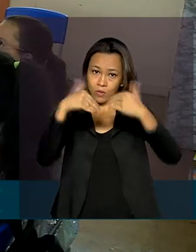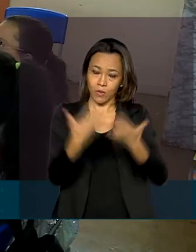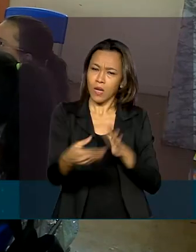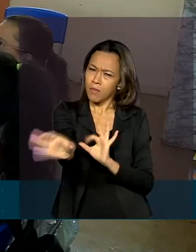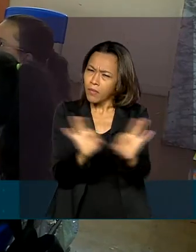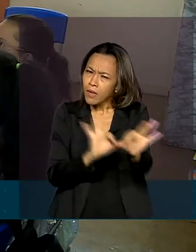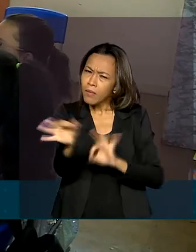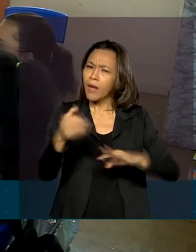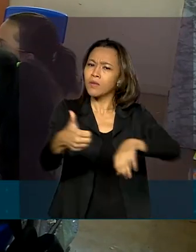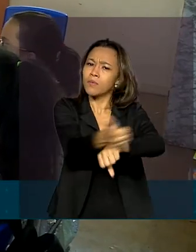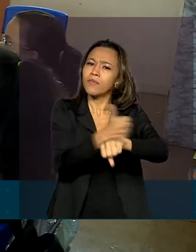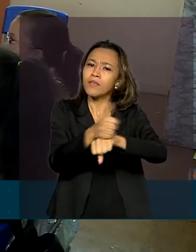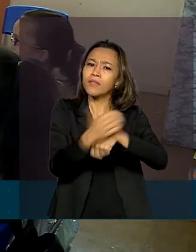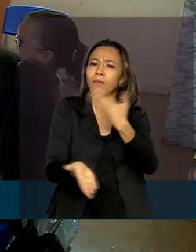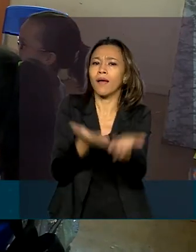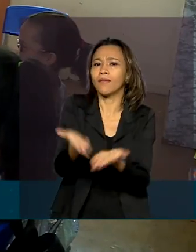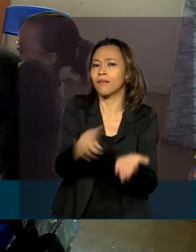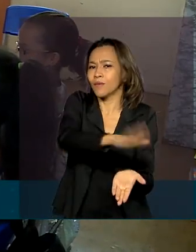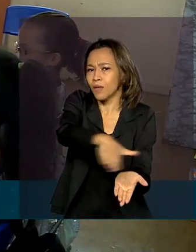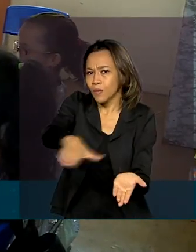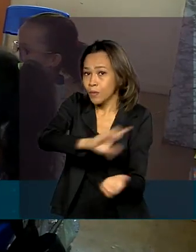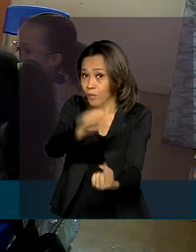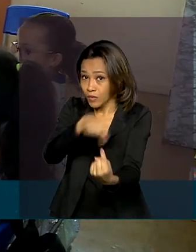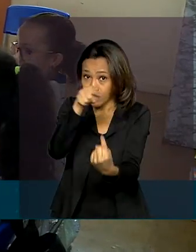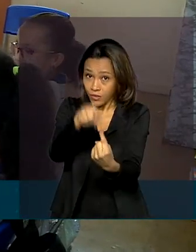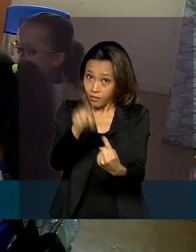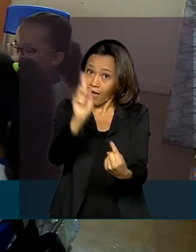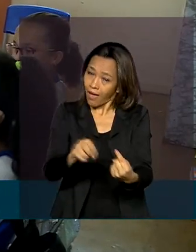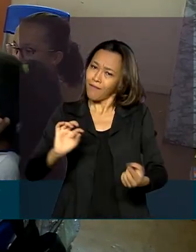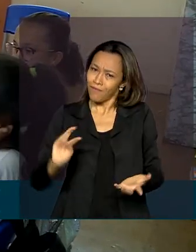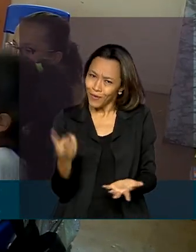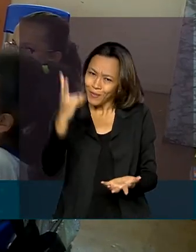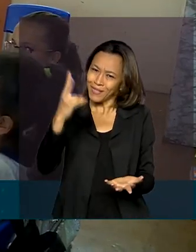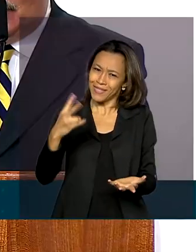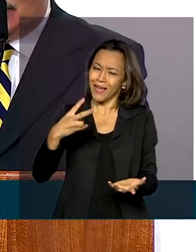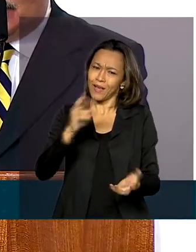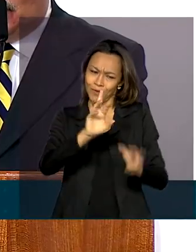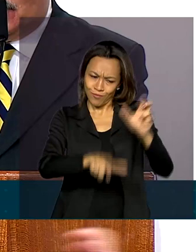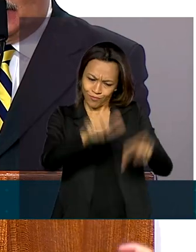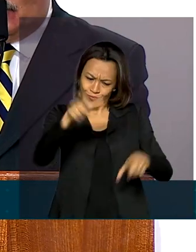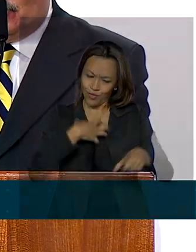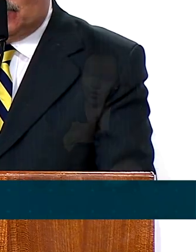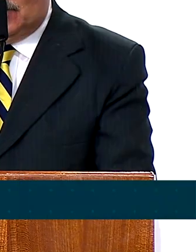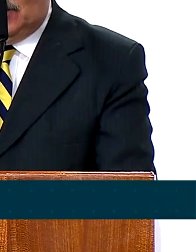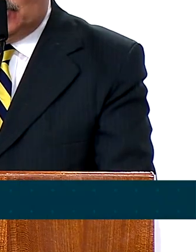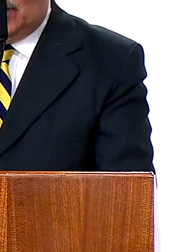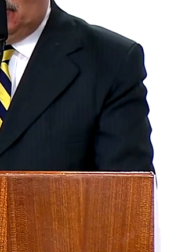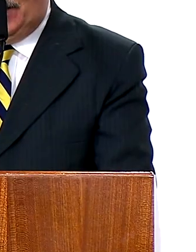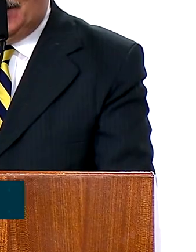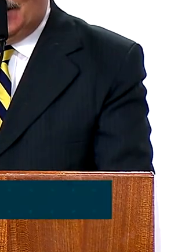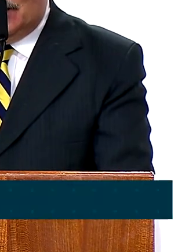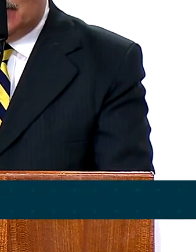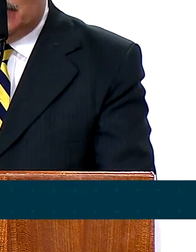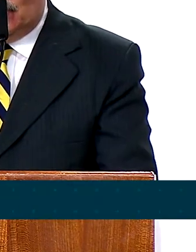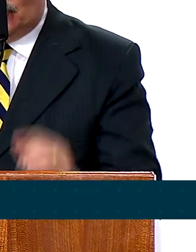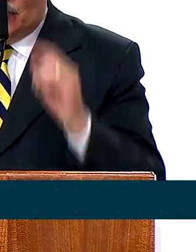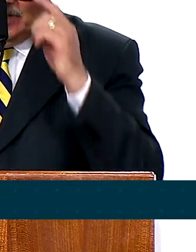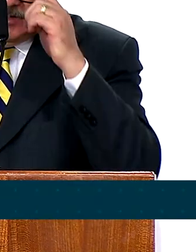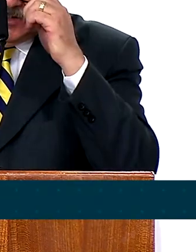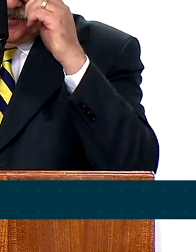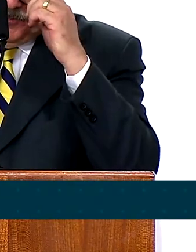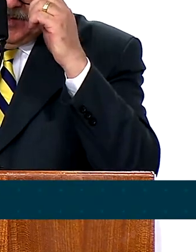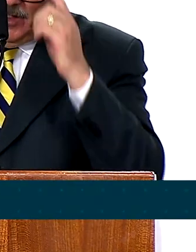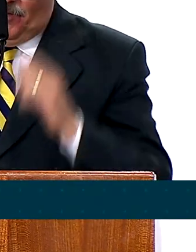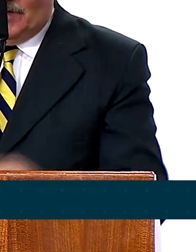profissionais para atender os alunos. A ideia é valorizar as diferenças. Estamos certos de que milhares de